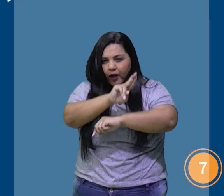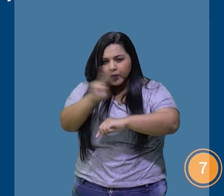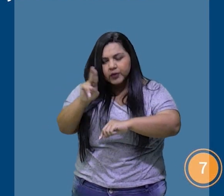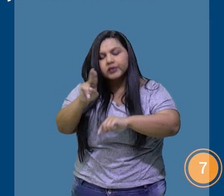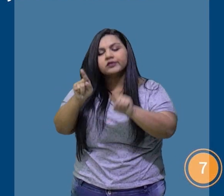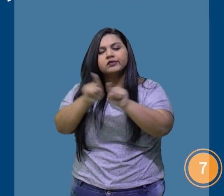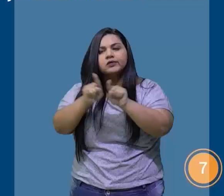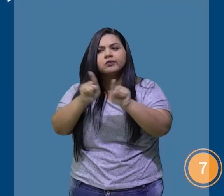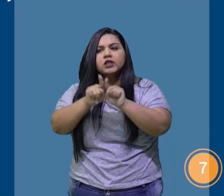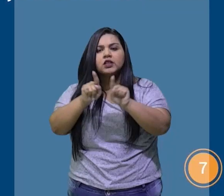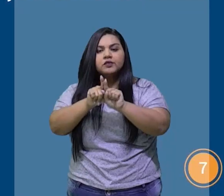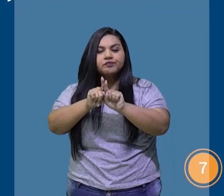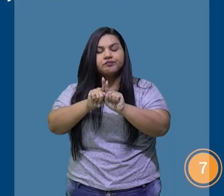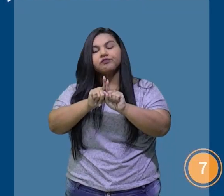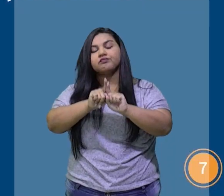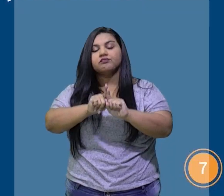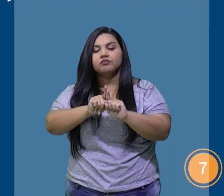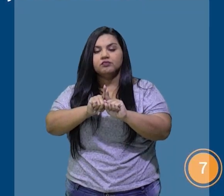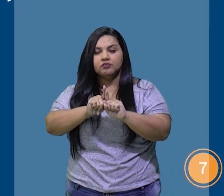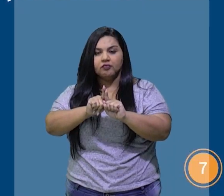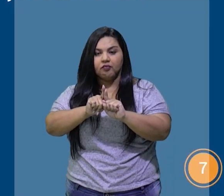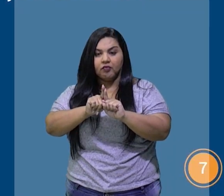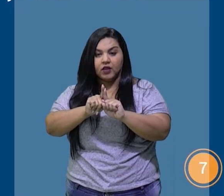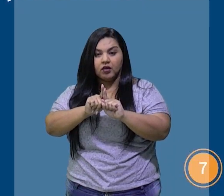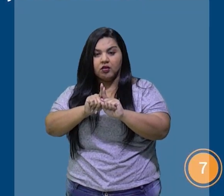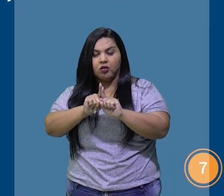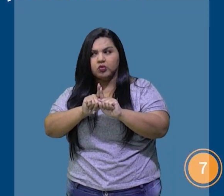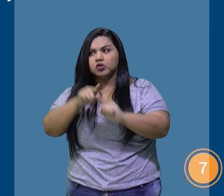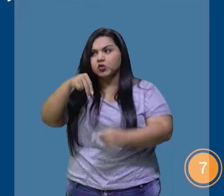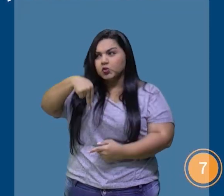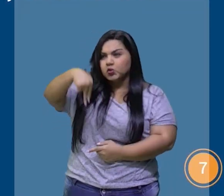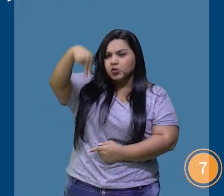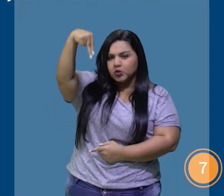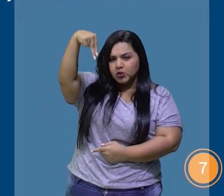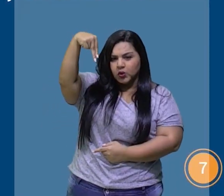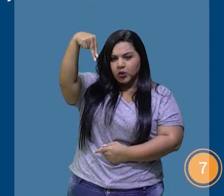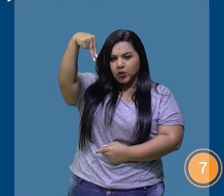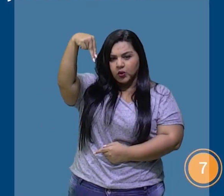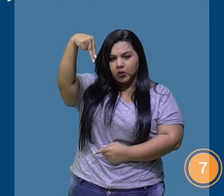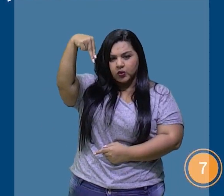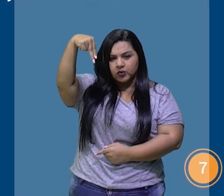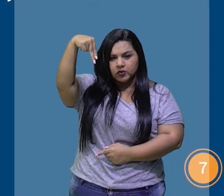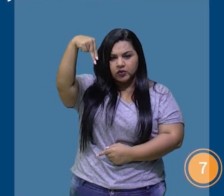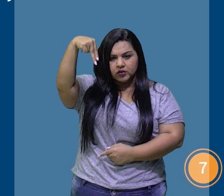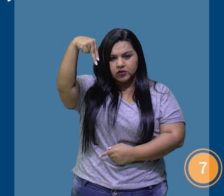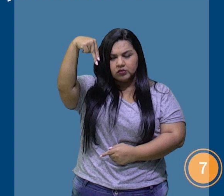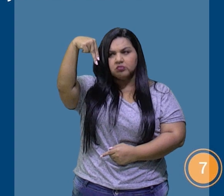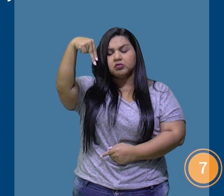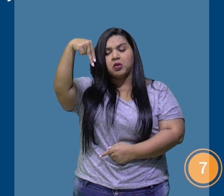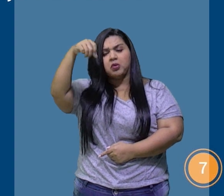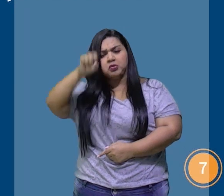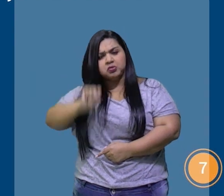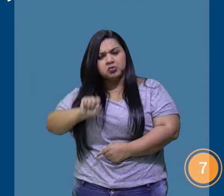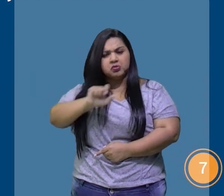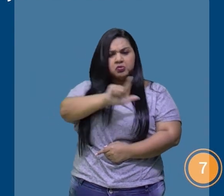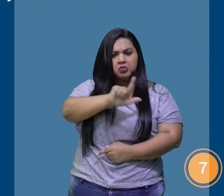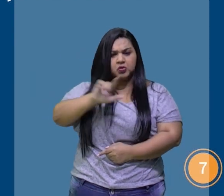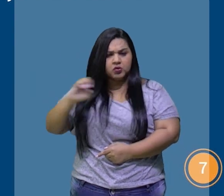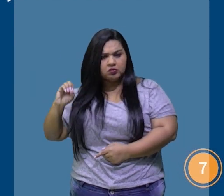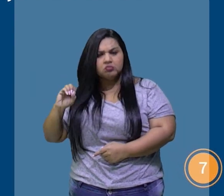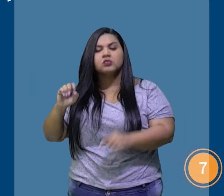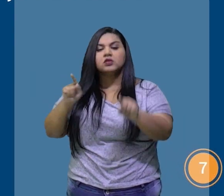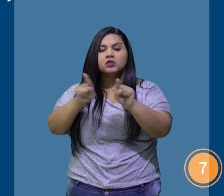orientação, né? Que você inserir onde está o norte, a Rosa dos Ventos. E o mapa temático, que é